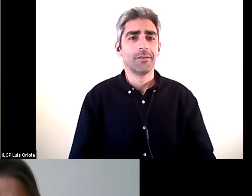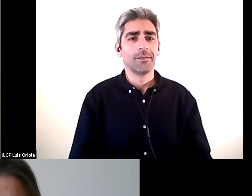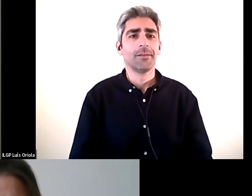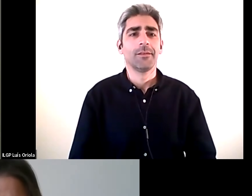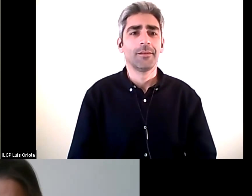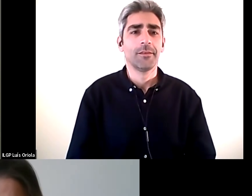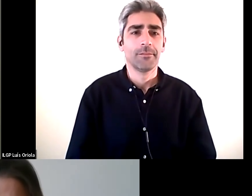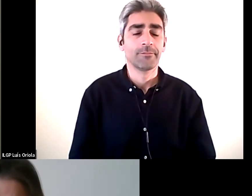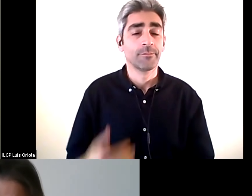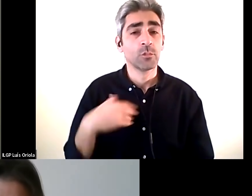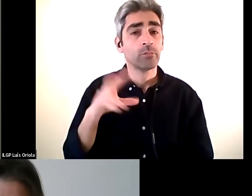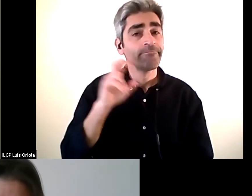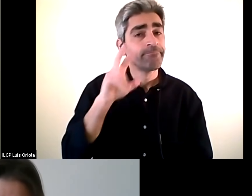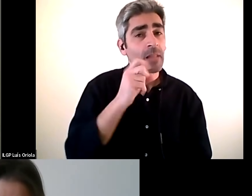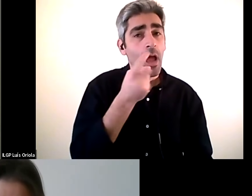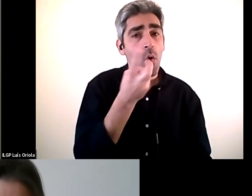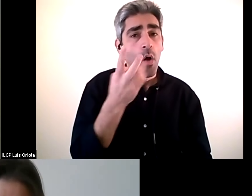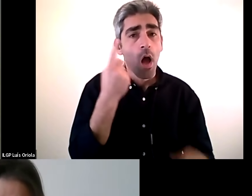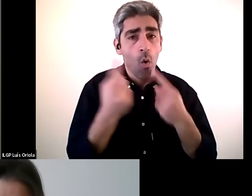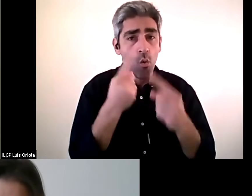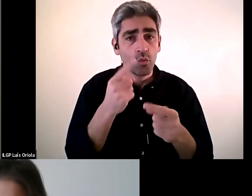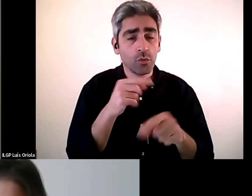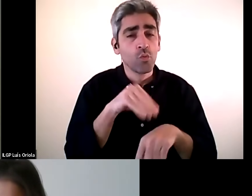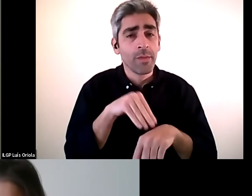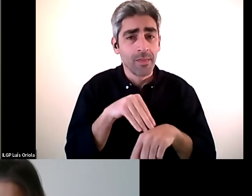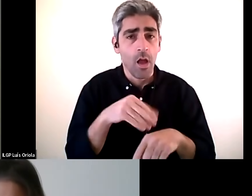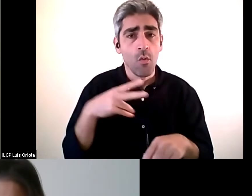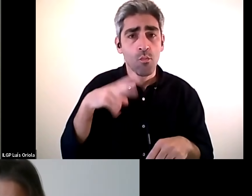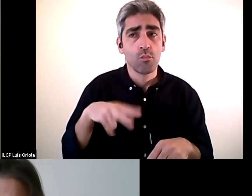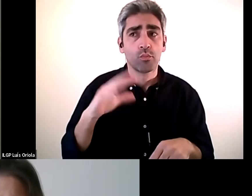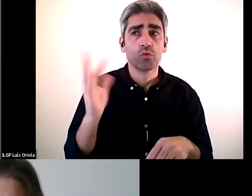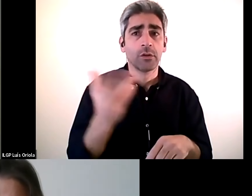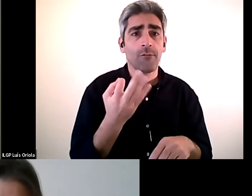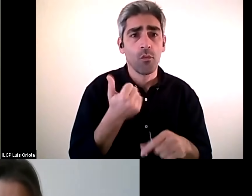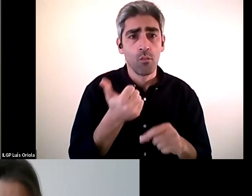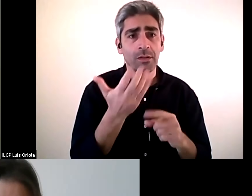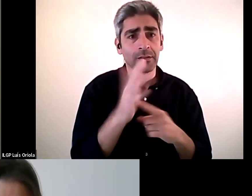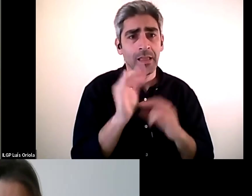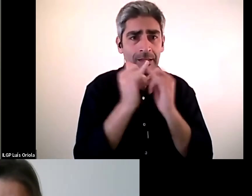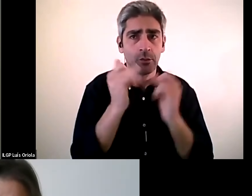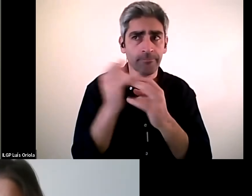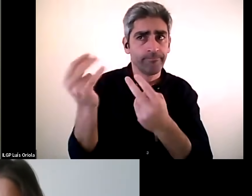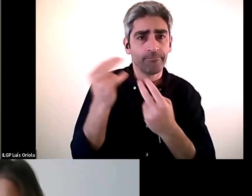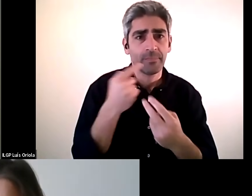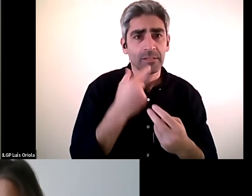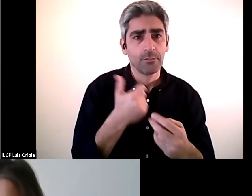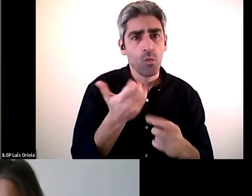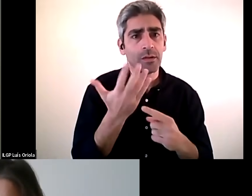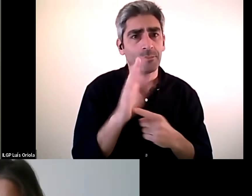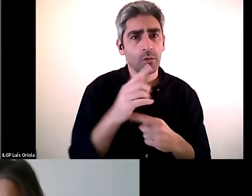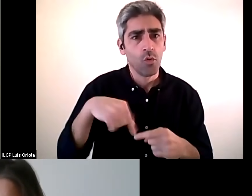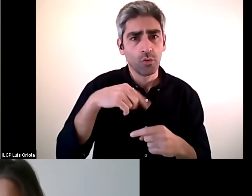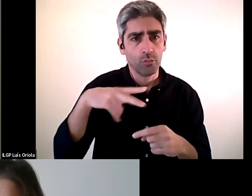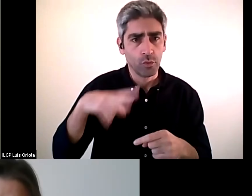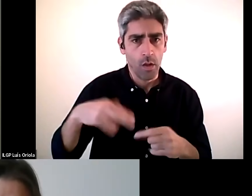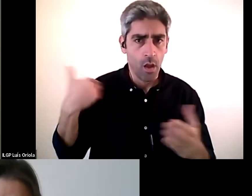Tem havido alguns comentários sobre o quão exemplares os portugueses e também internacionalmente tão exemplares que fomos naquilo